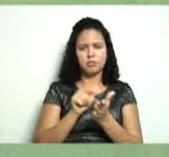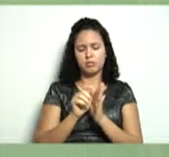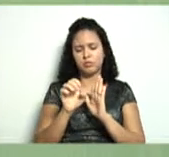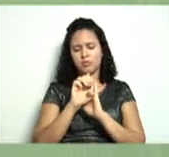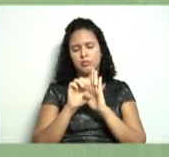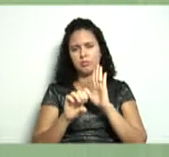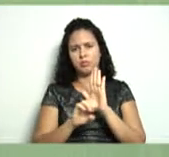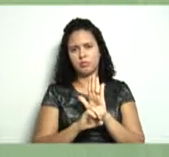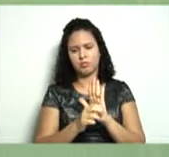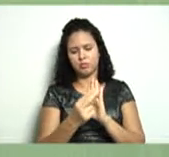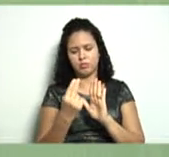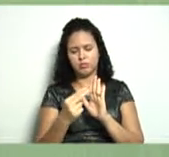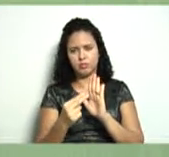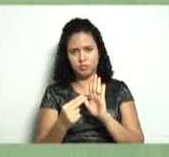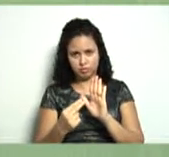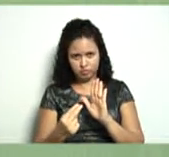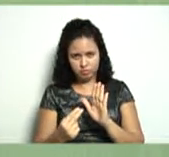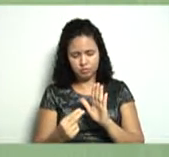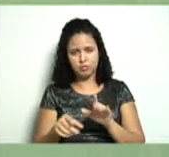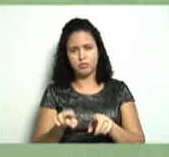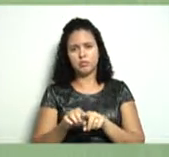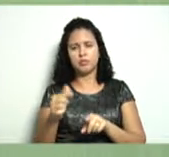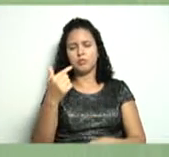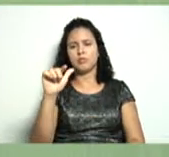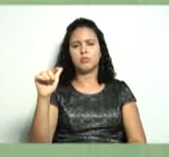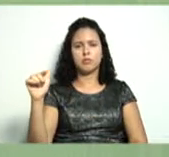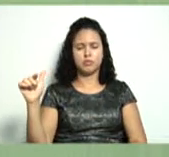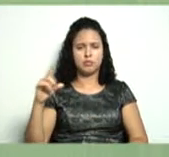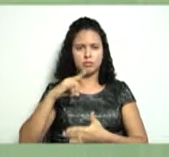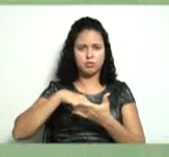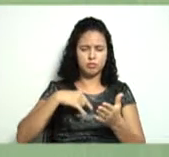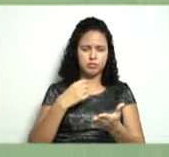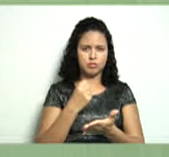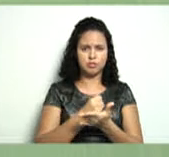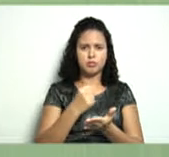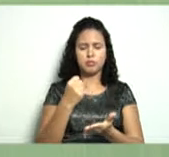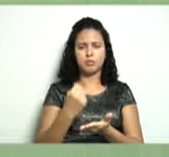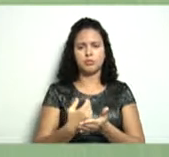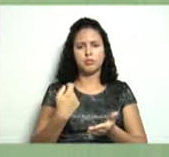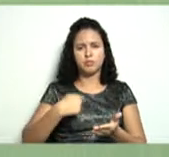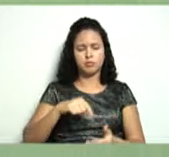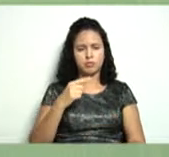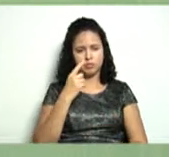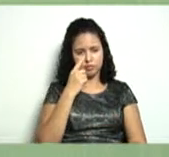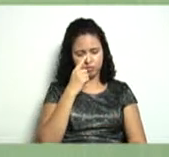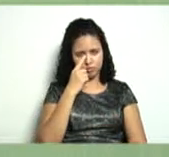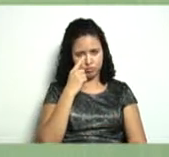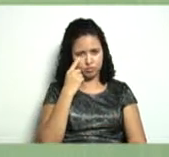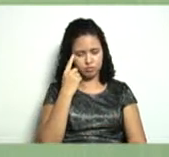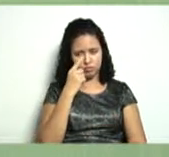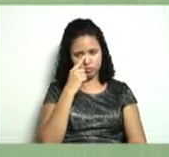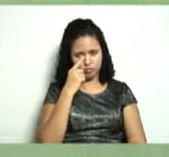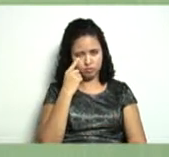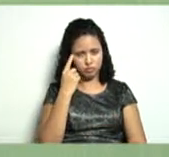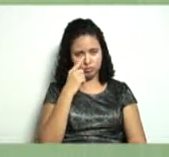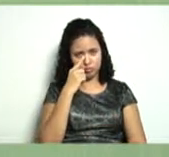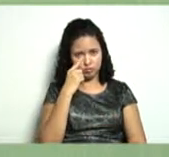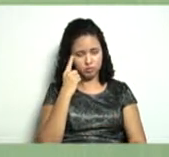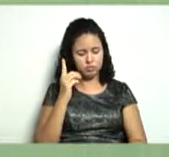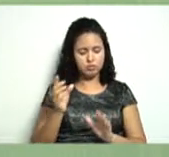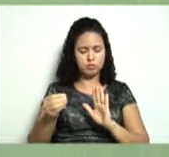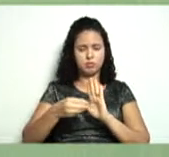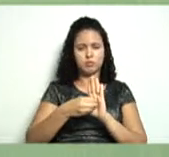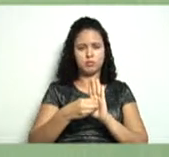lista nominativa, além de outros documentos que forem considerados necessários. Então, dentro dessa a